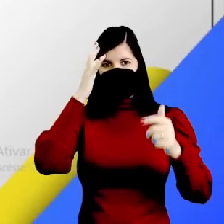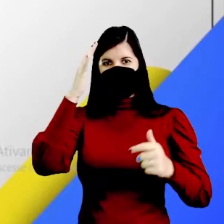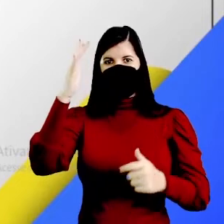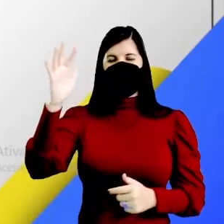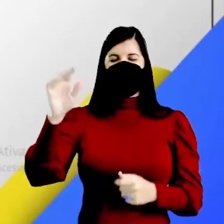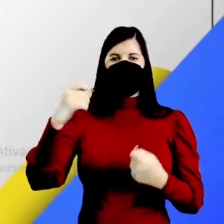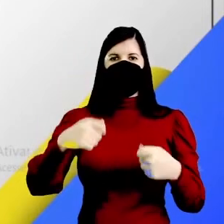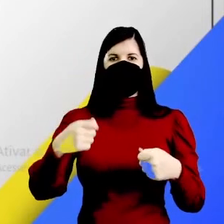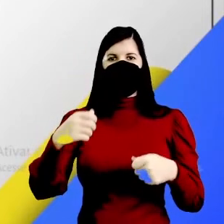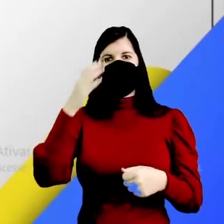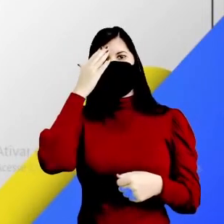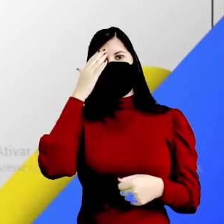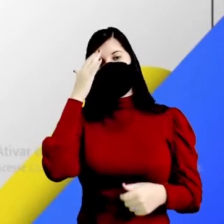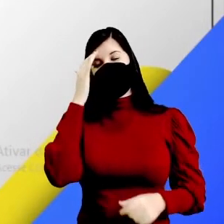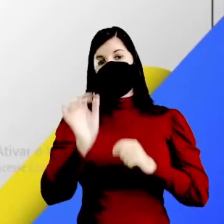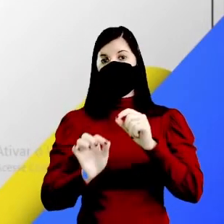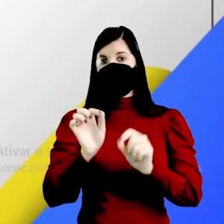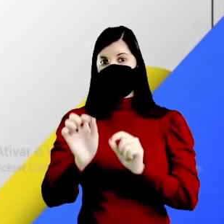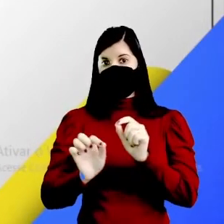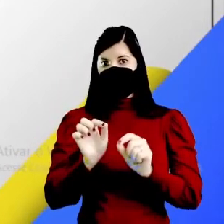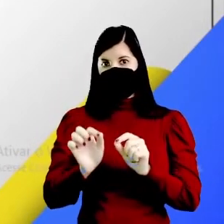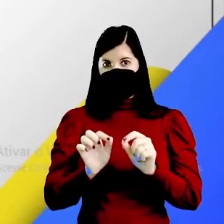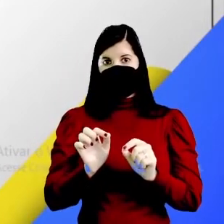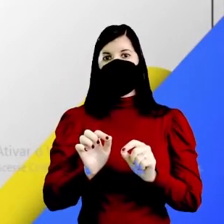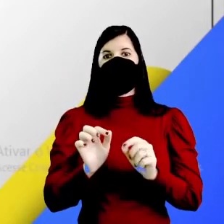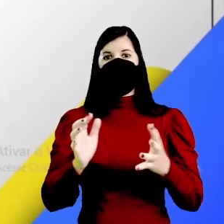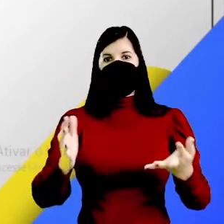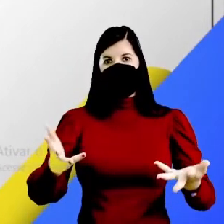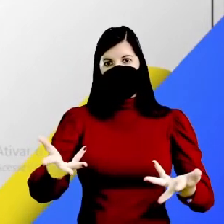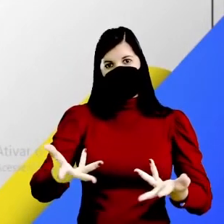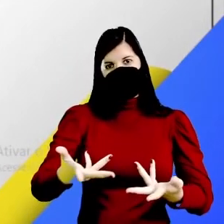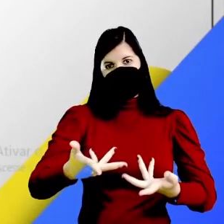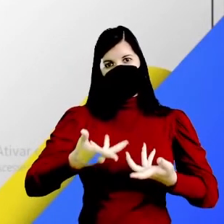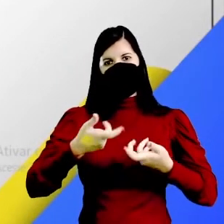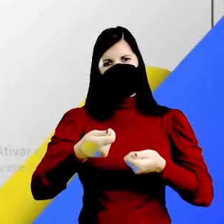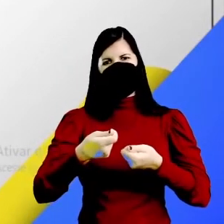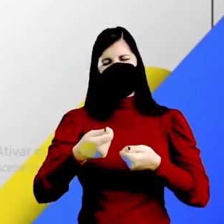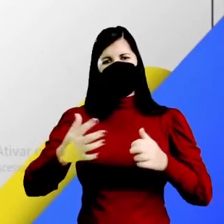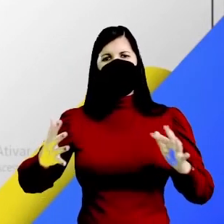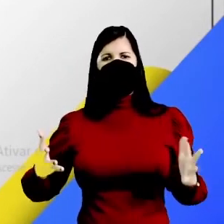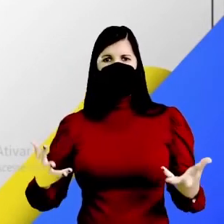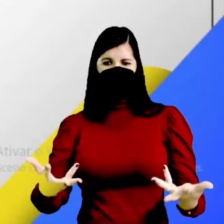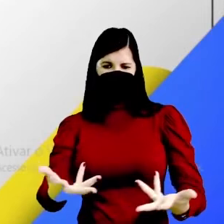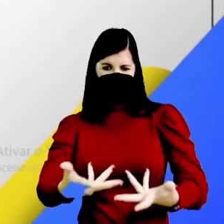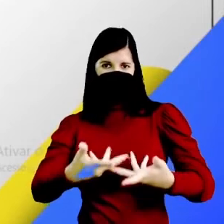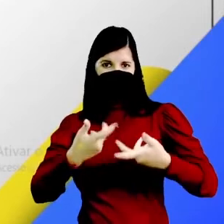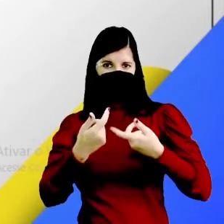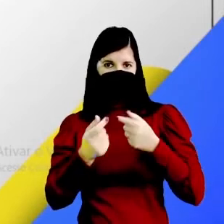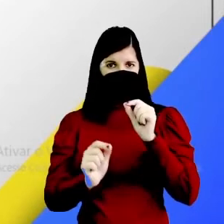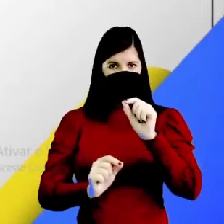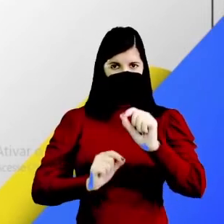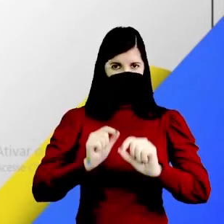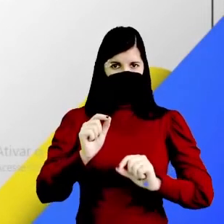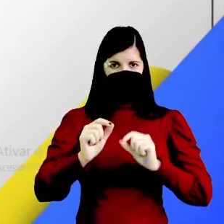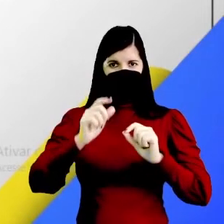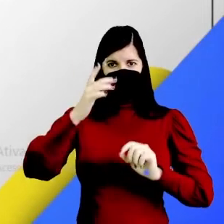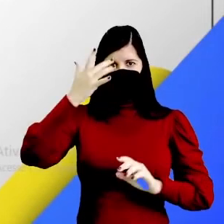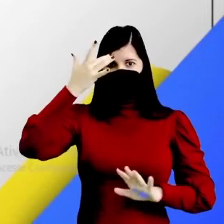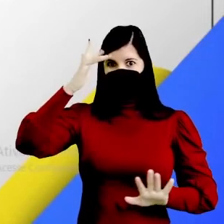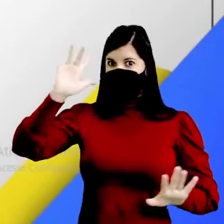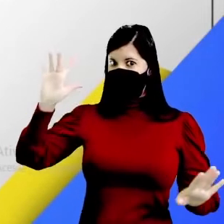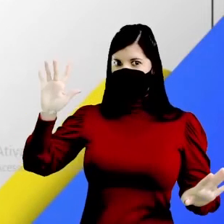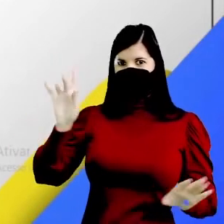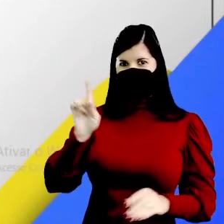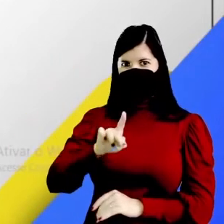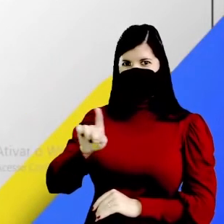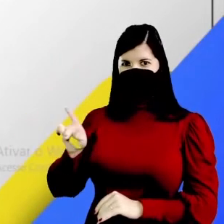a gente precisa entender uma coisa. A gente precisa ter habilidades. Que habilidades são essas, professora? Eu não sei disso, não. Veja só,